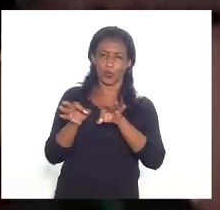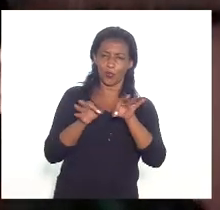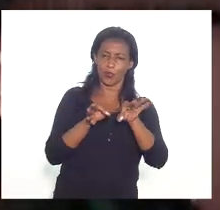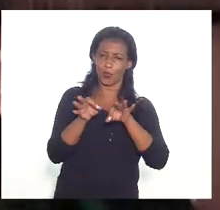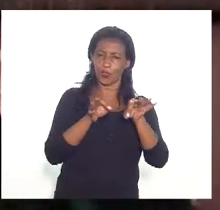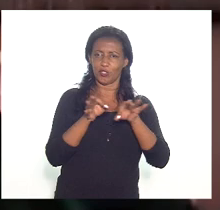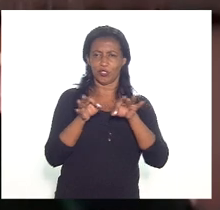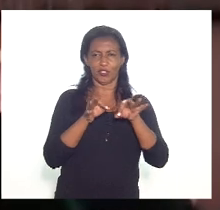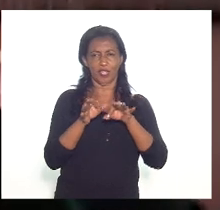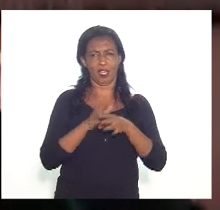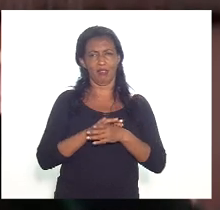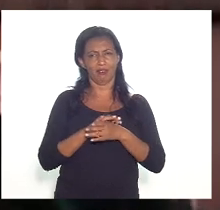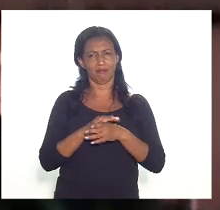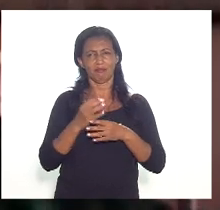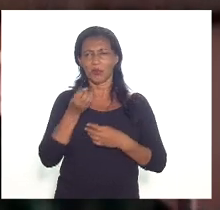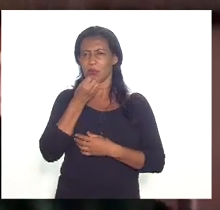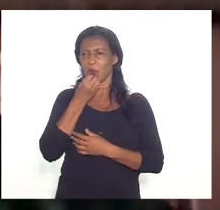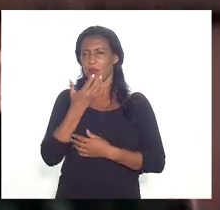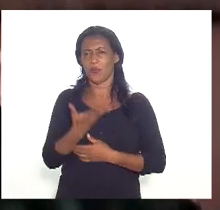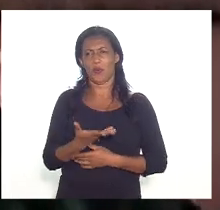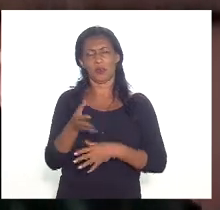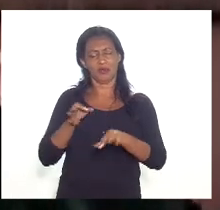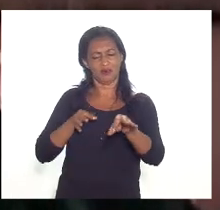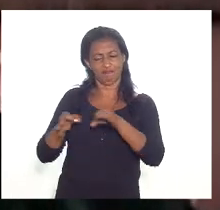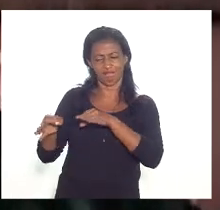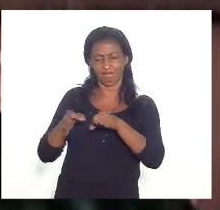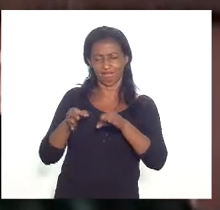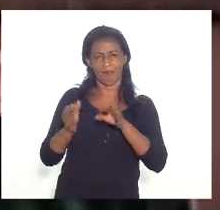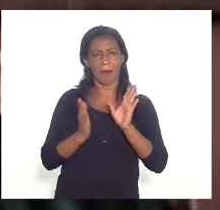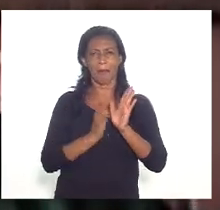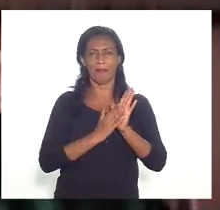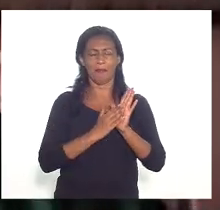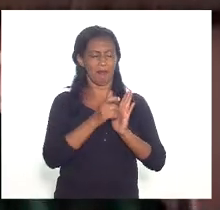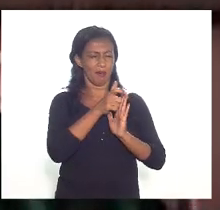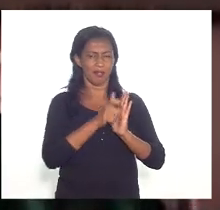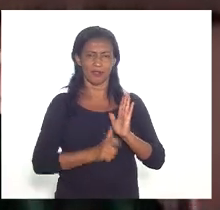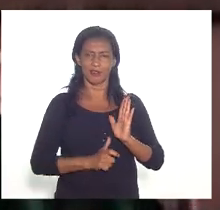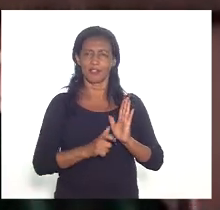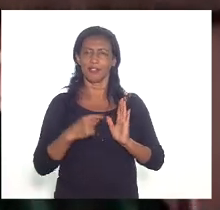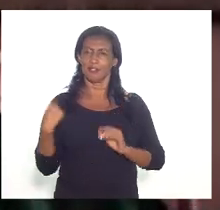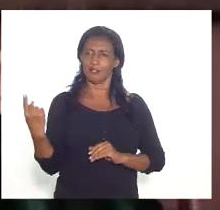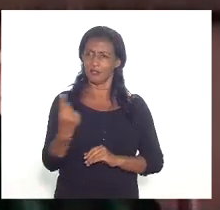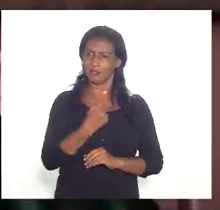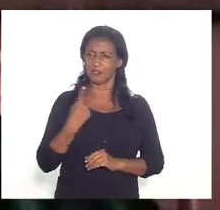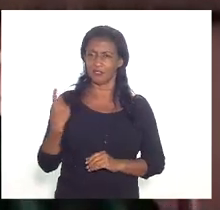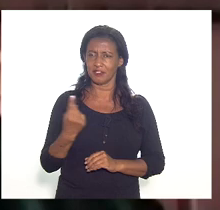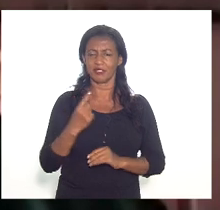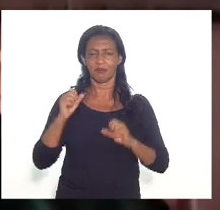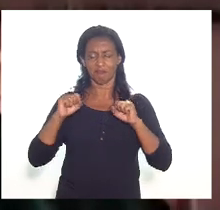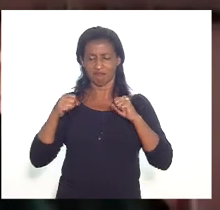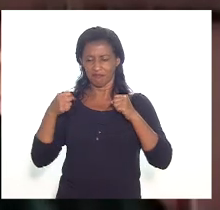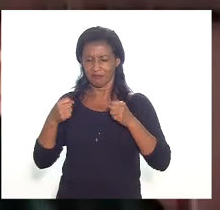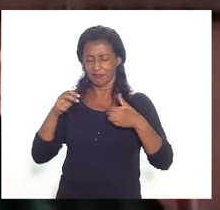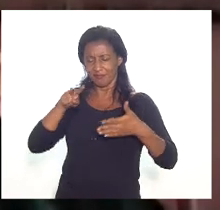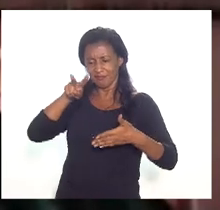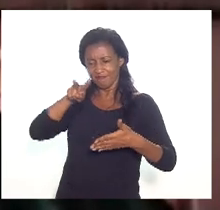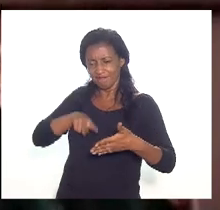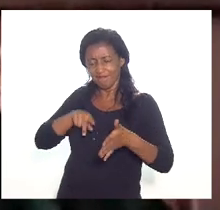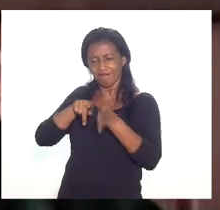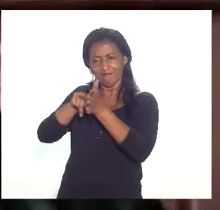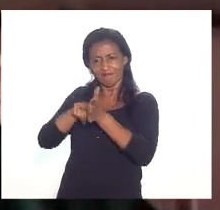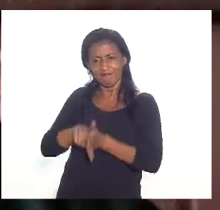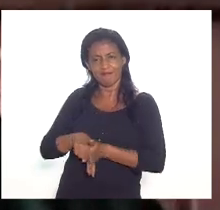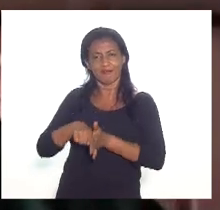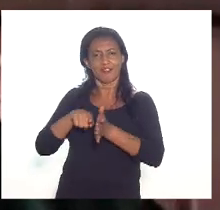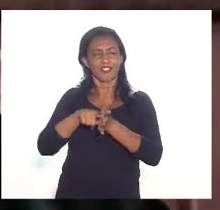tão pertinente a vinda desse projeto à pauta, para que a gente pudesse se debruçar sobre ele,